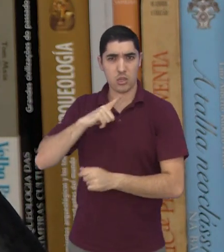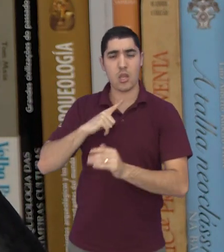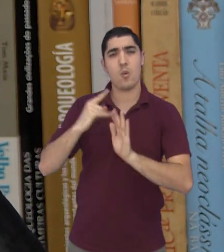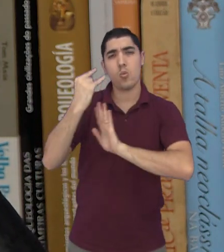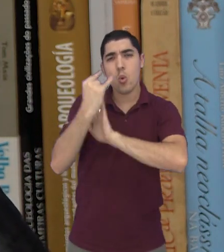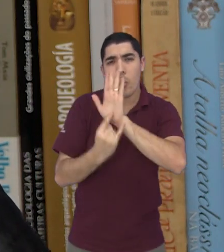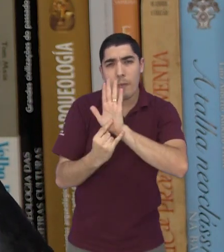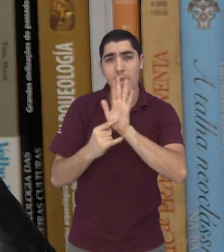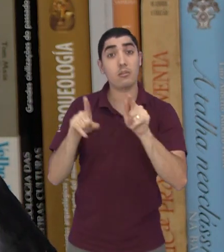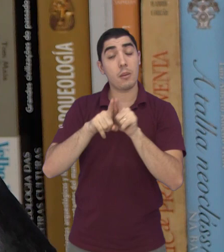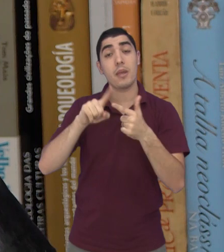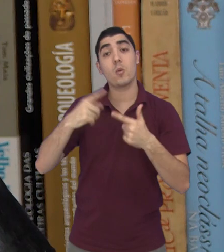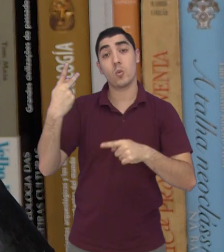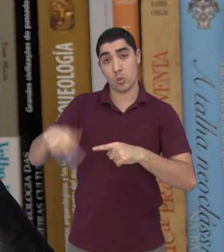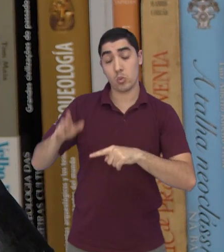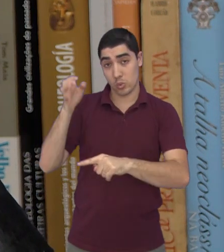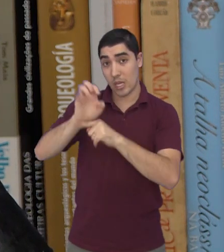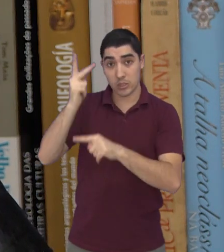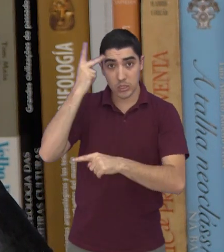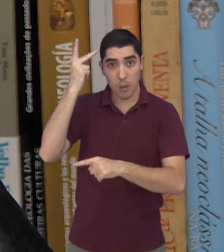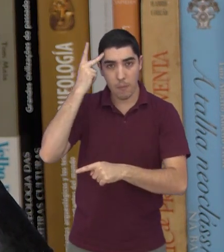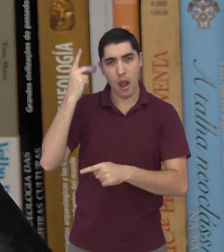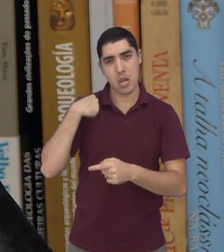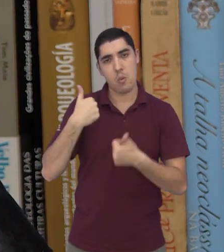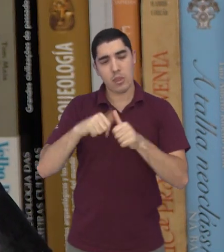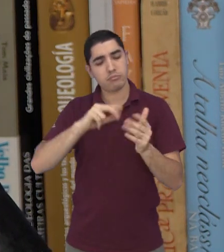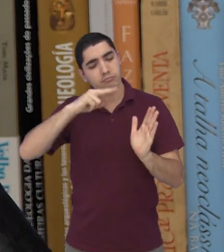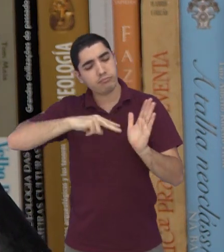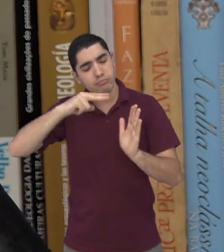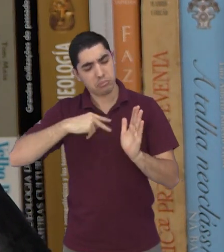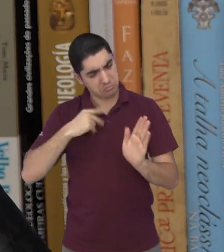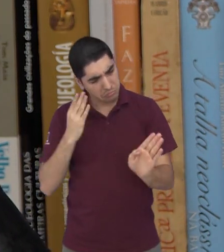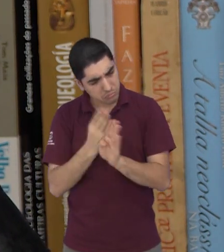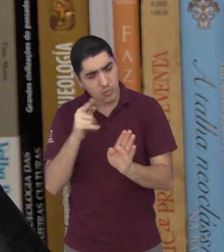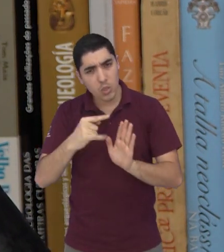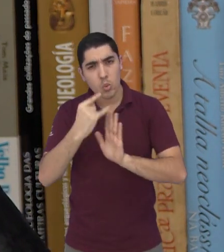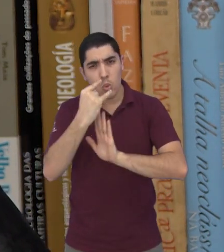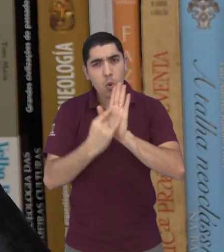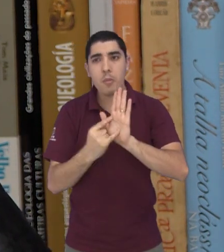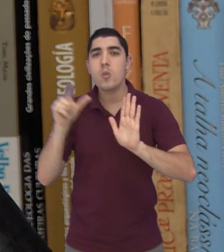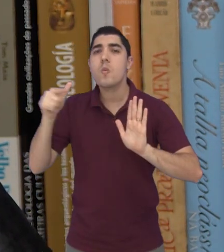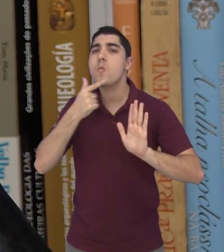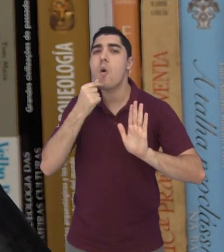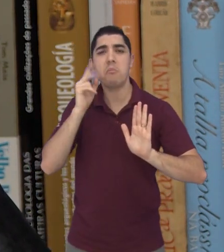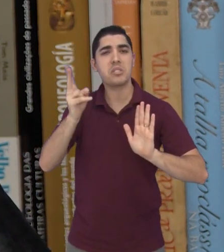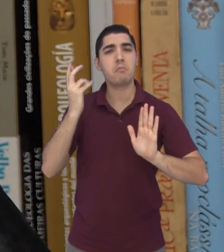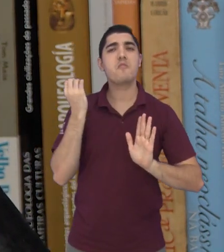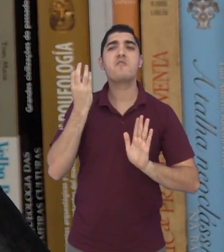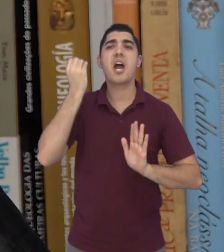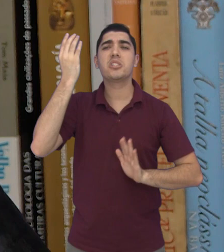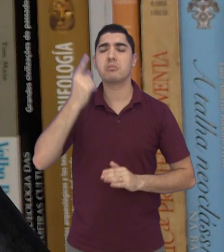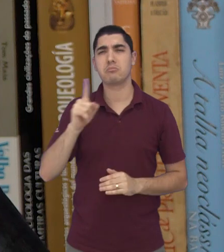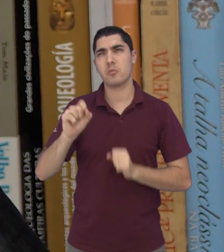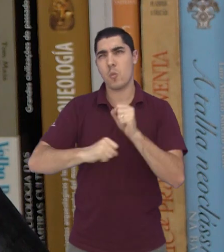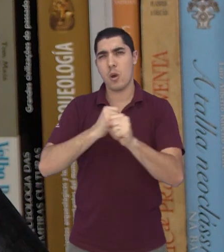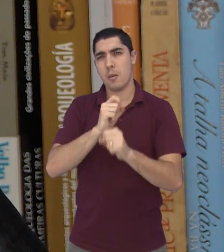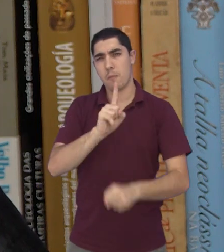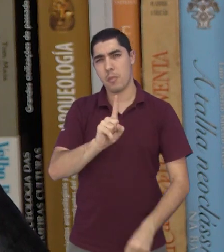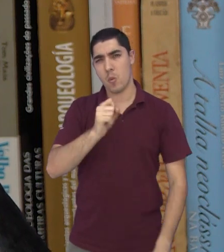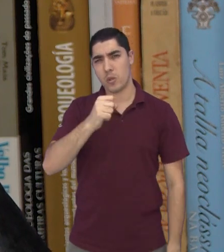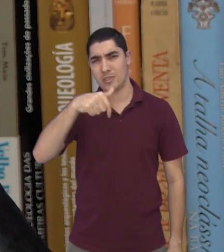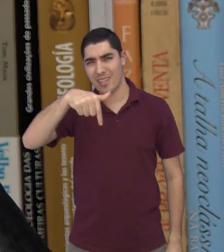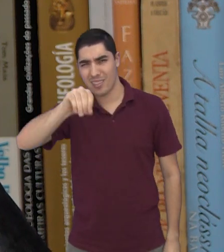Estado de São Paulo, eu acabei encontrando um documento de um relato de um viajante que, por volta de